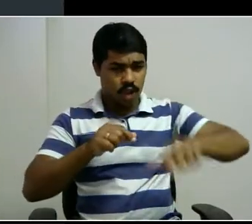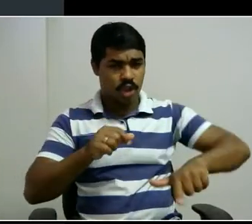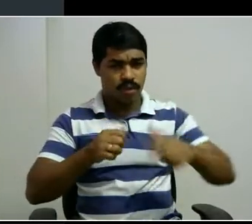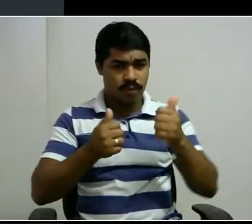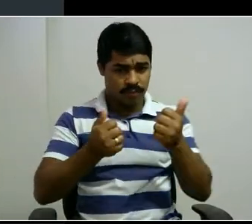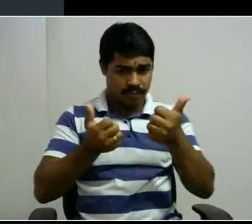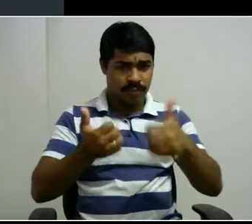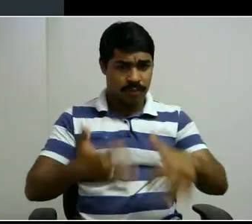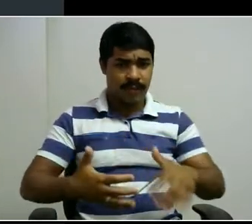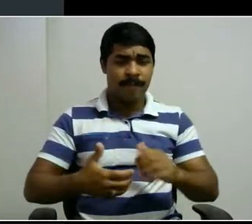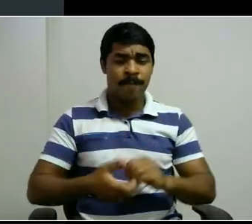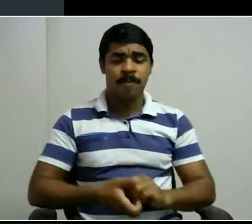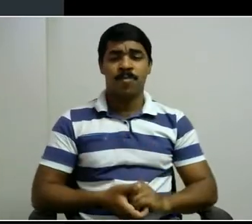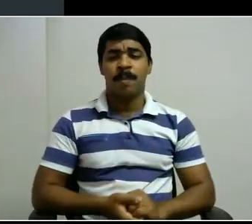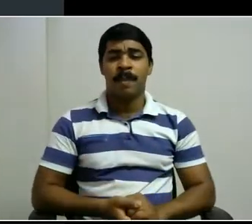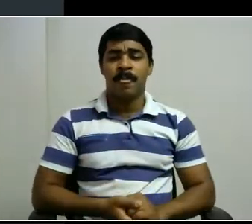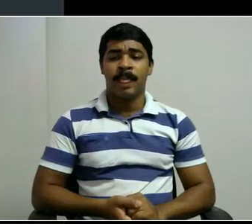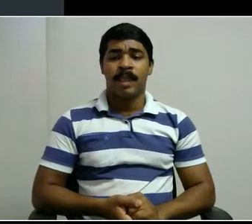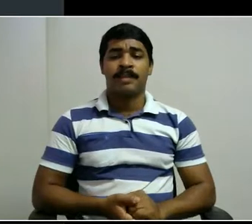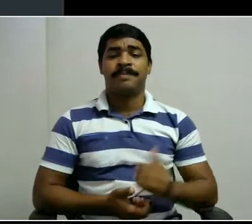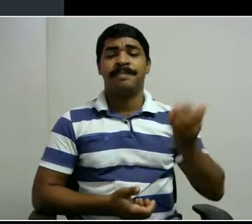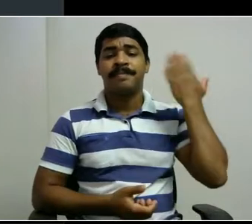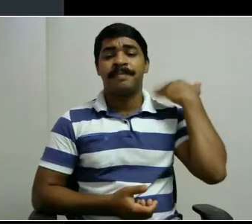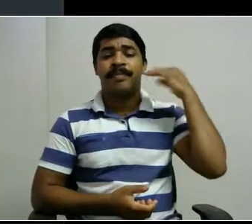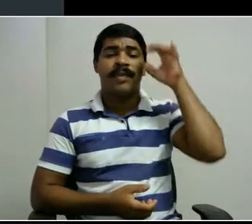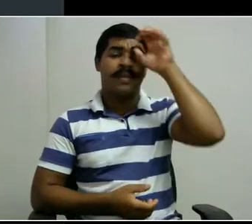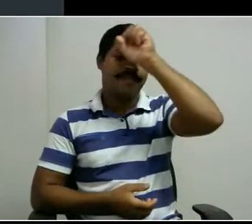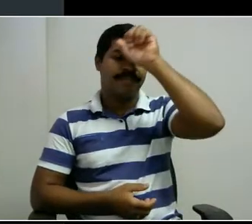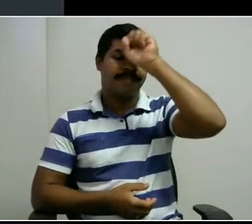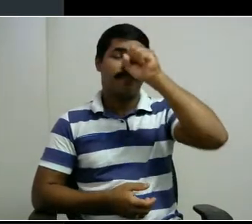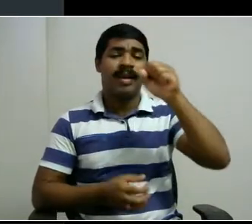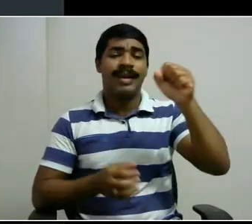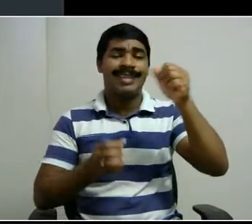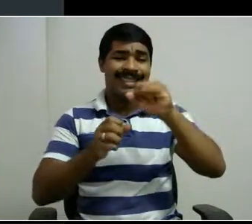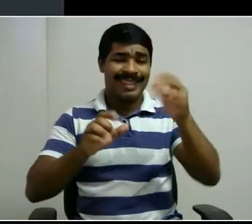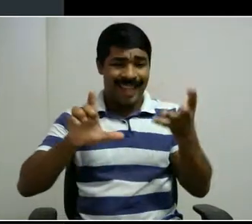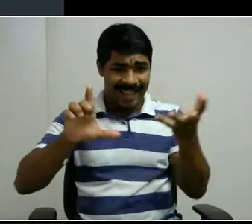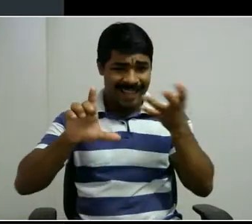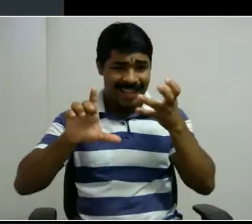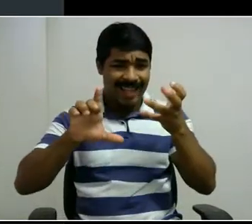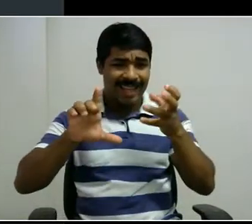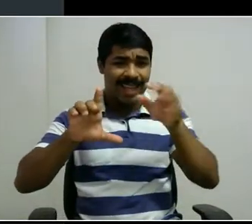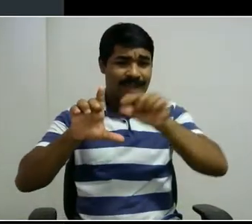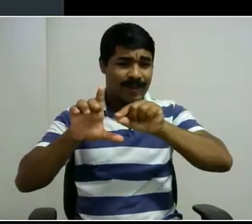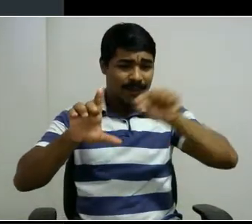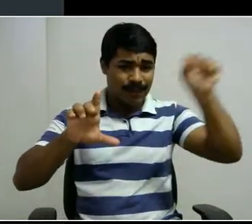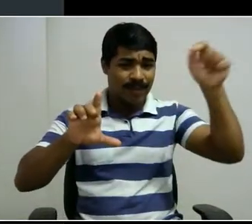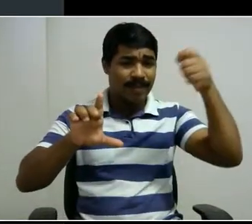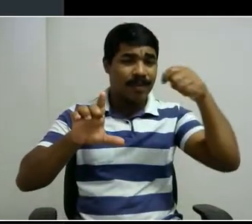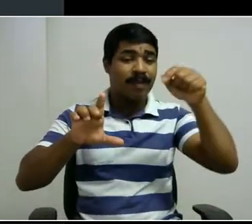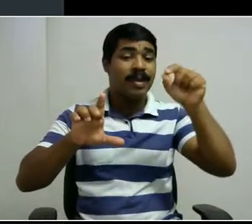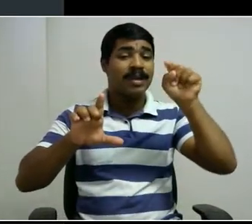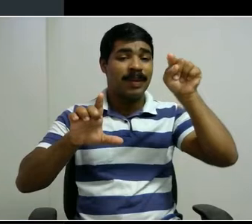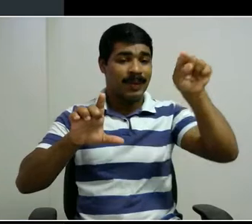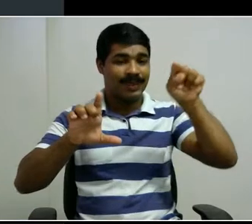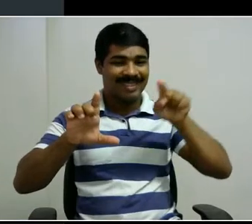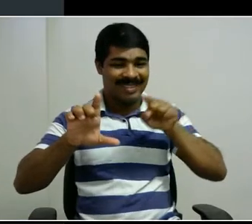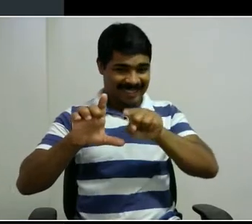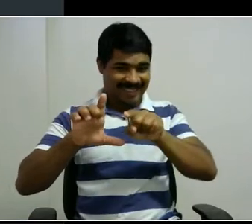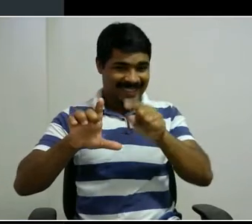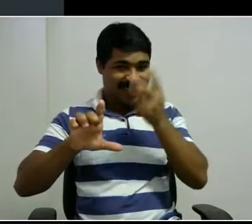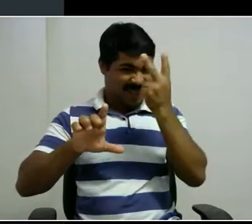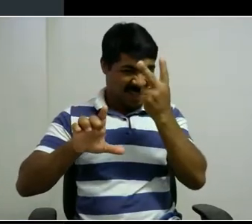para construir o gráfico de acordo com a aula passada, nós precisamos ter dois pontos. Tá? O primeiro é o zero da função. E o segundo é o